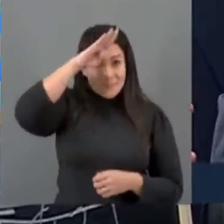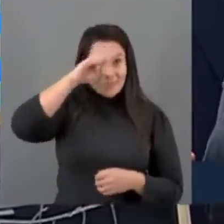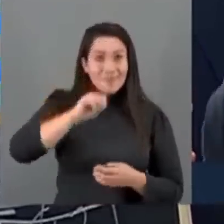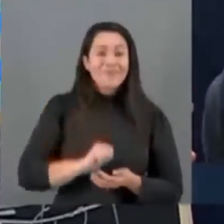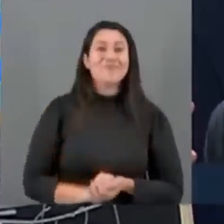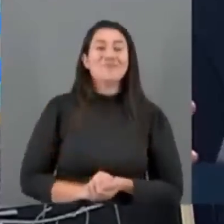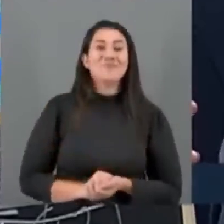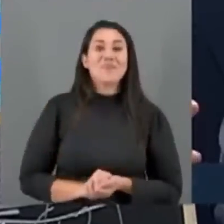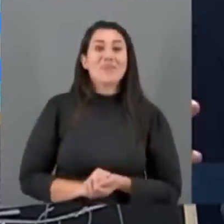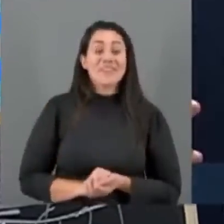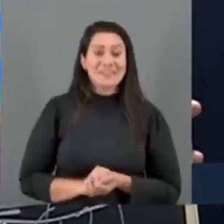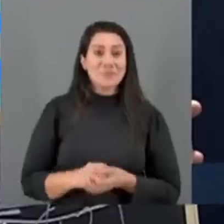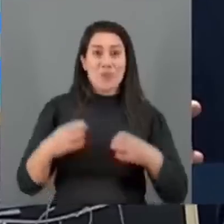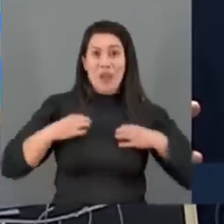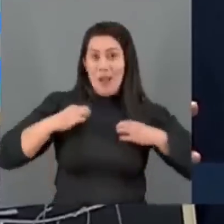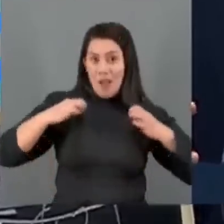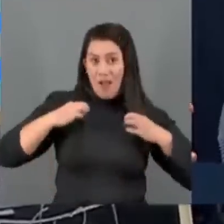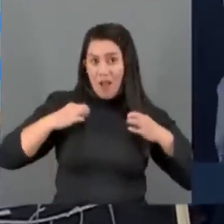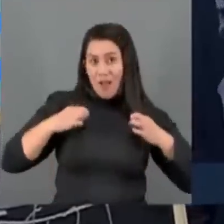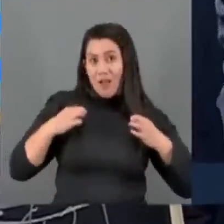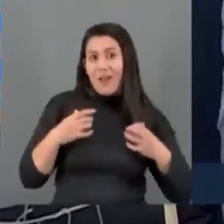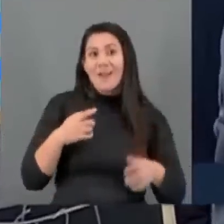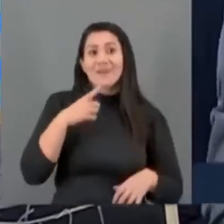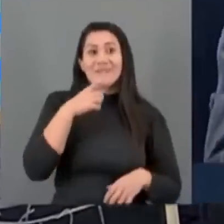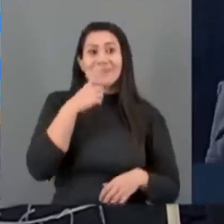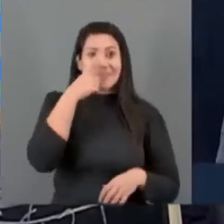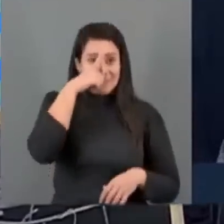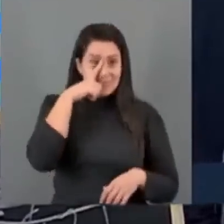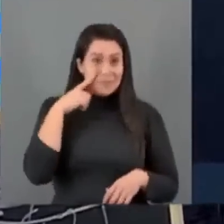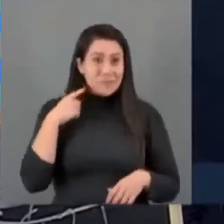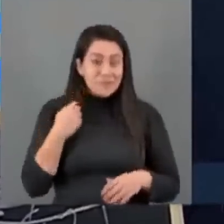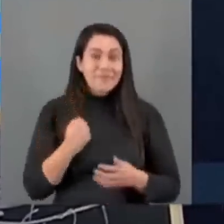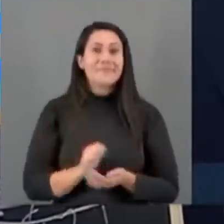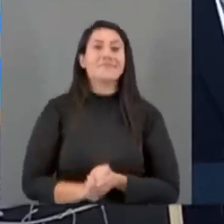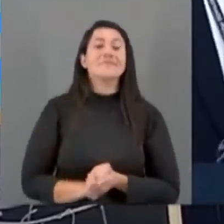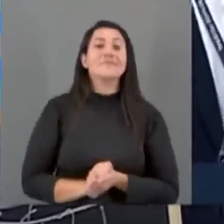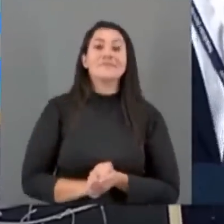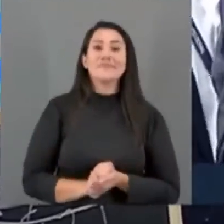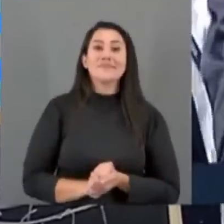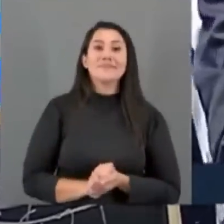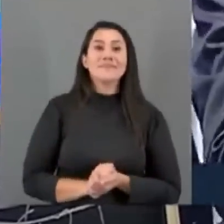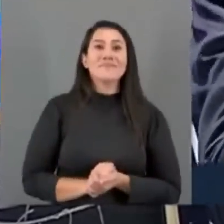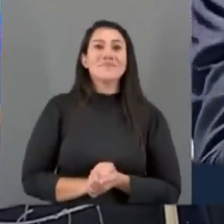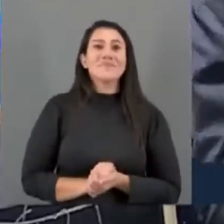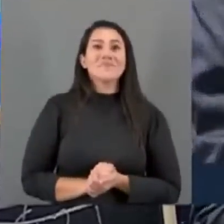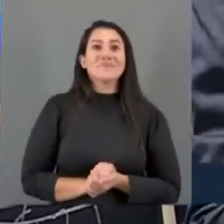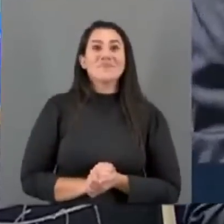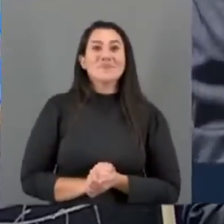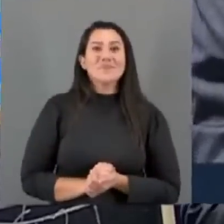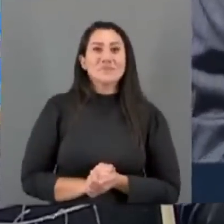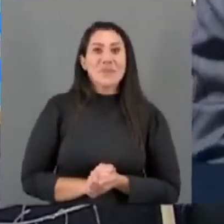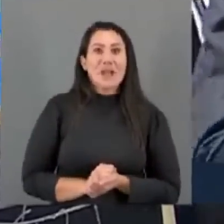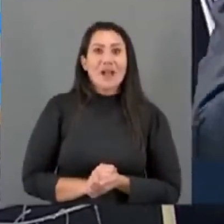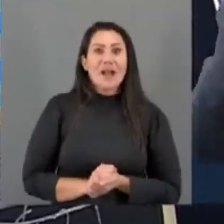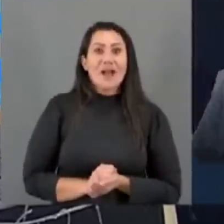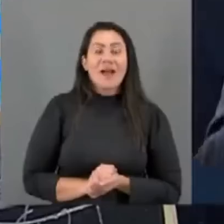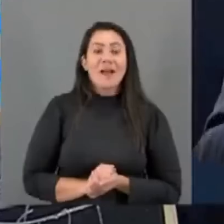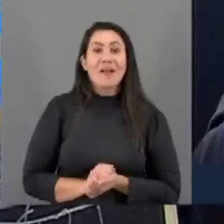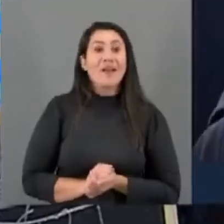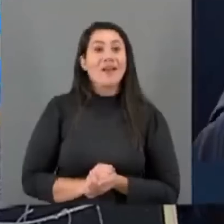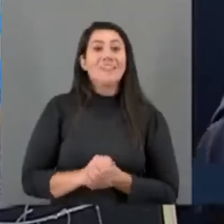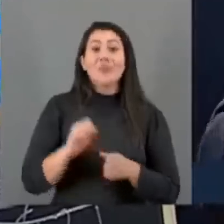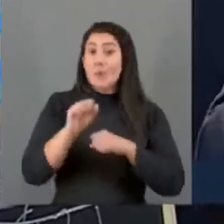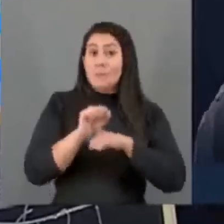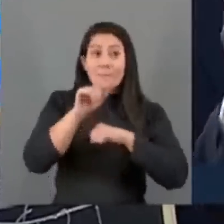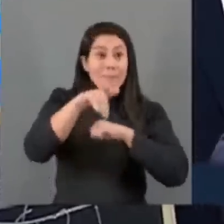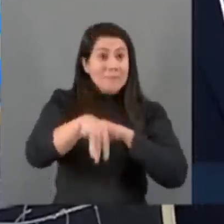vestindo camisinha amarela. E mais, declaração pública, notória. Olha, o Banco Central é